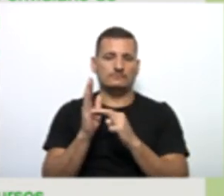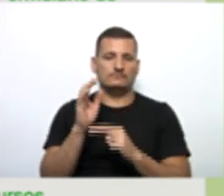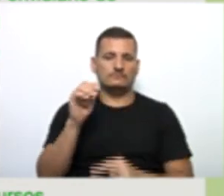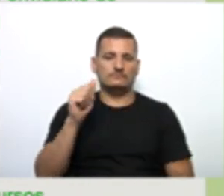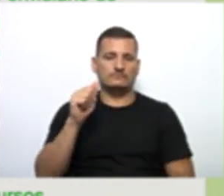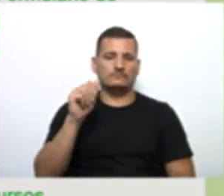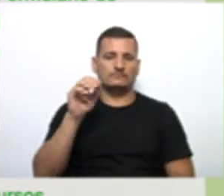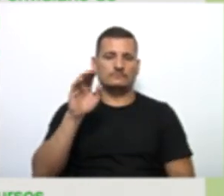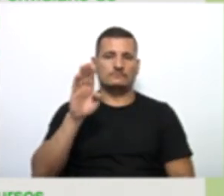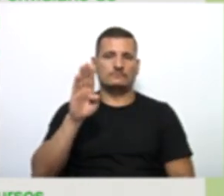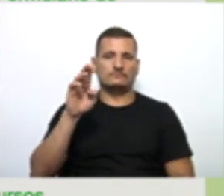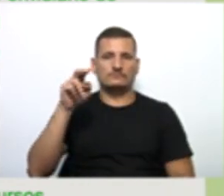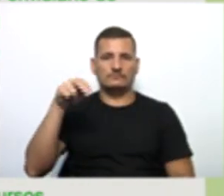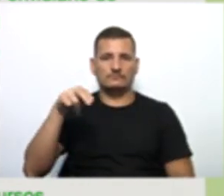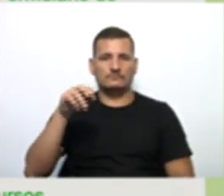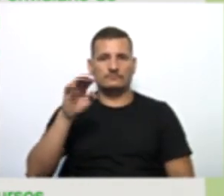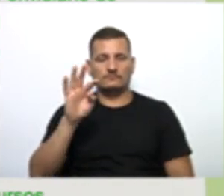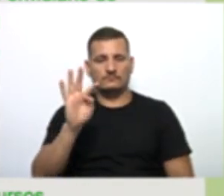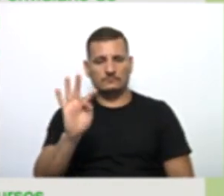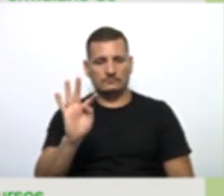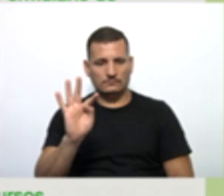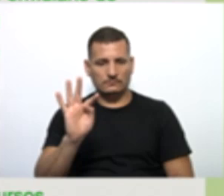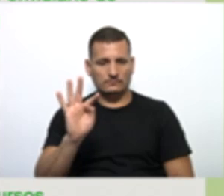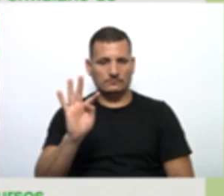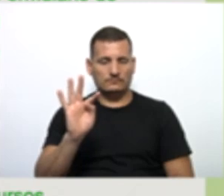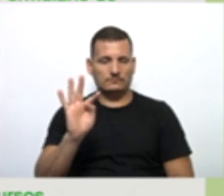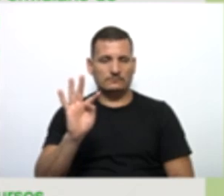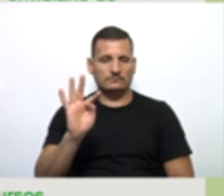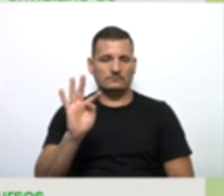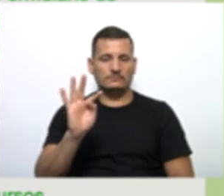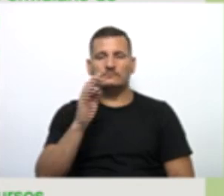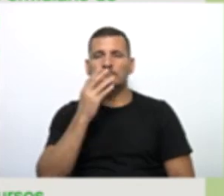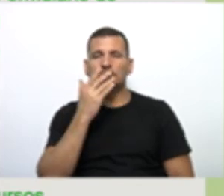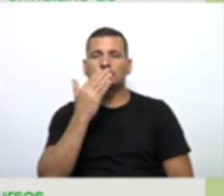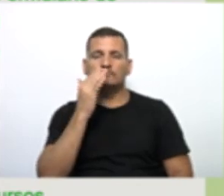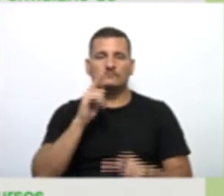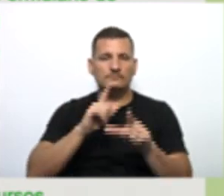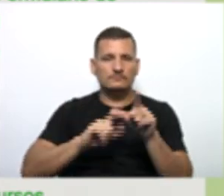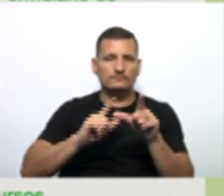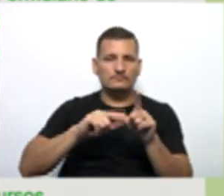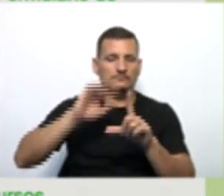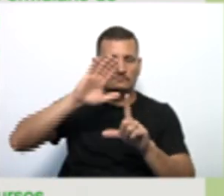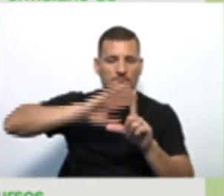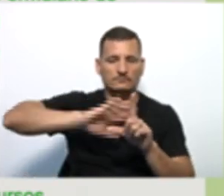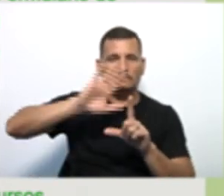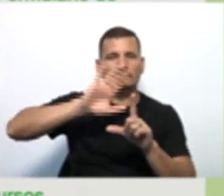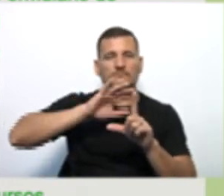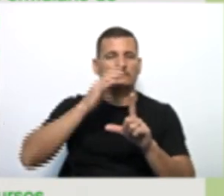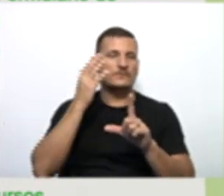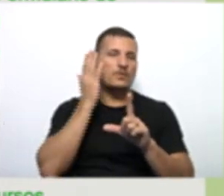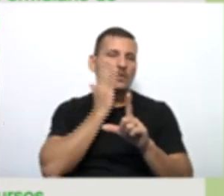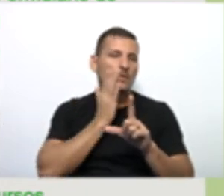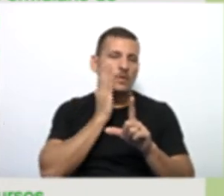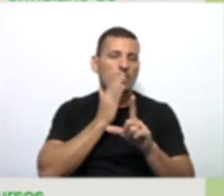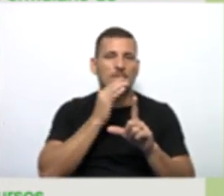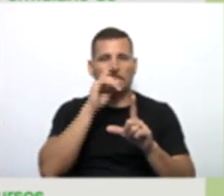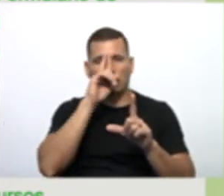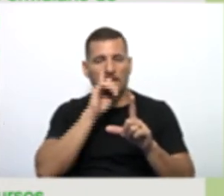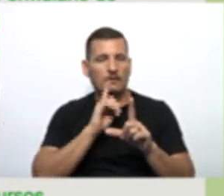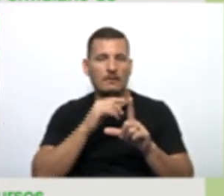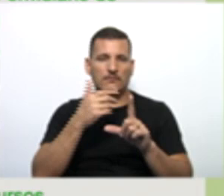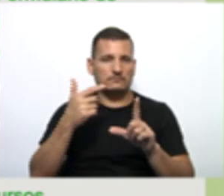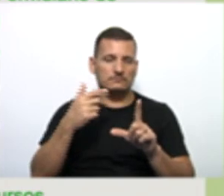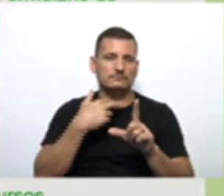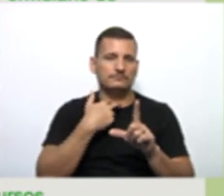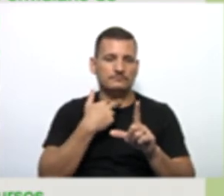vou colocar lá um fundo rosa, uma letra amarela e uma fonte